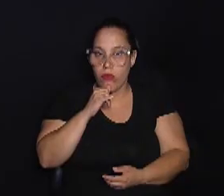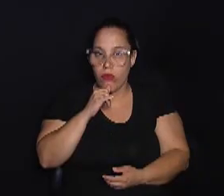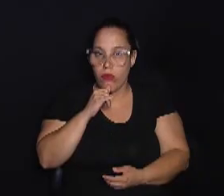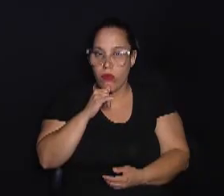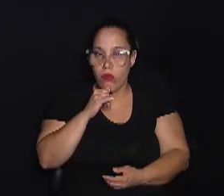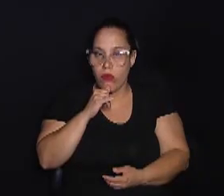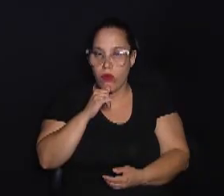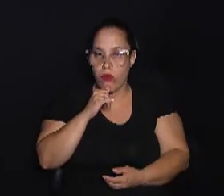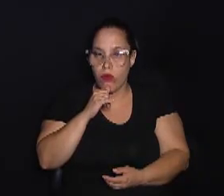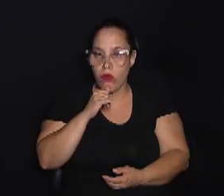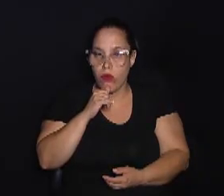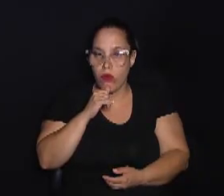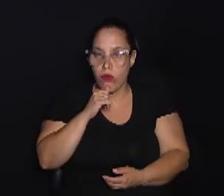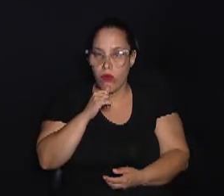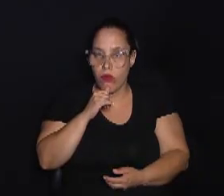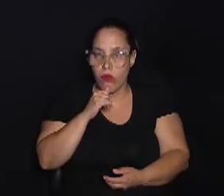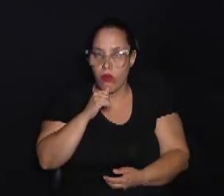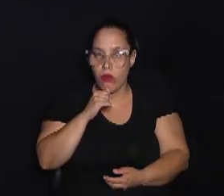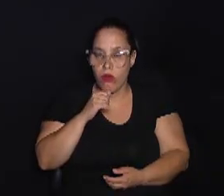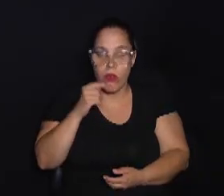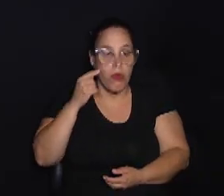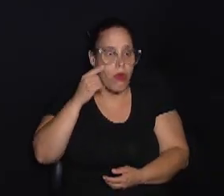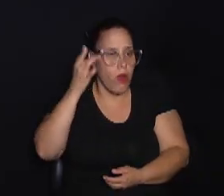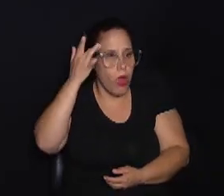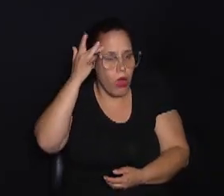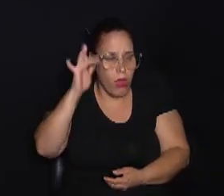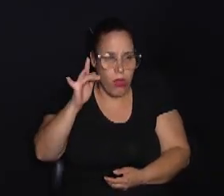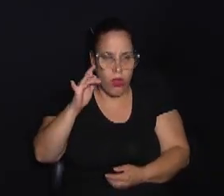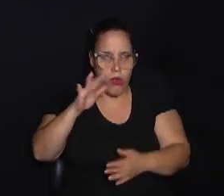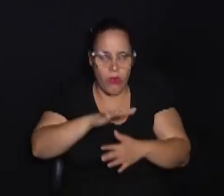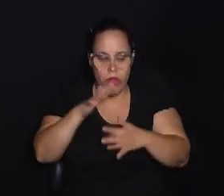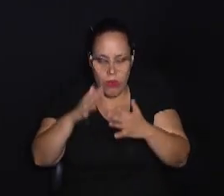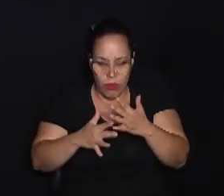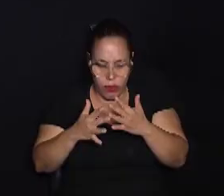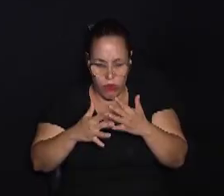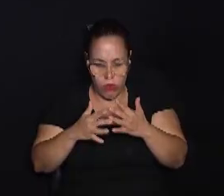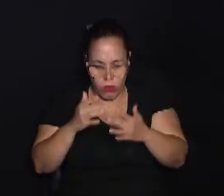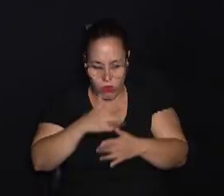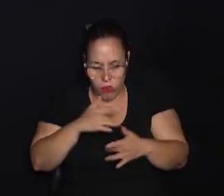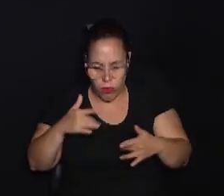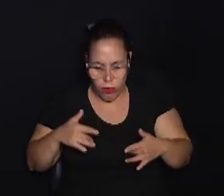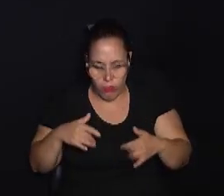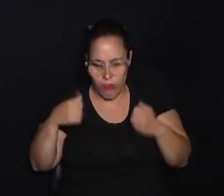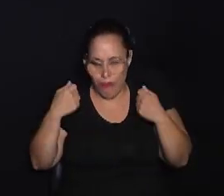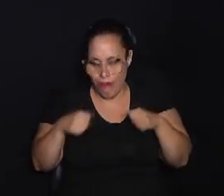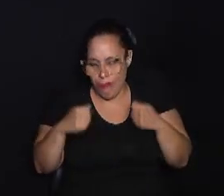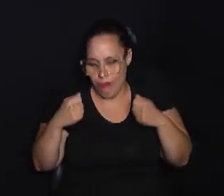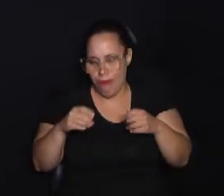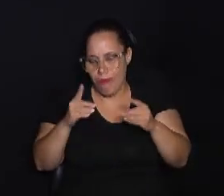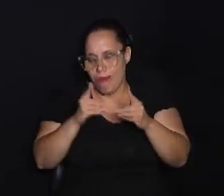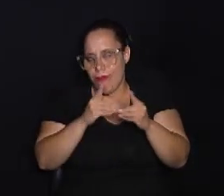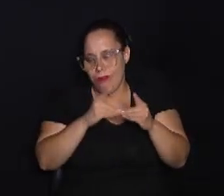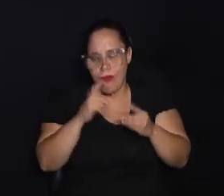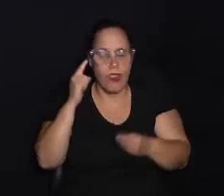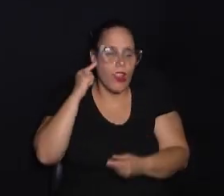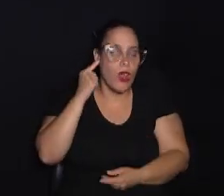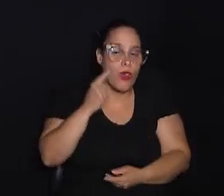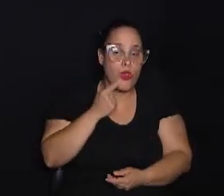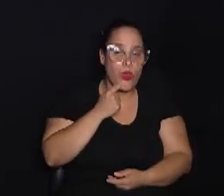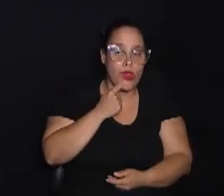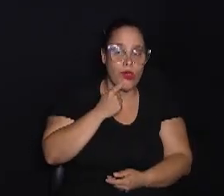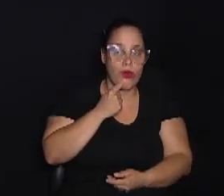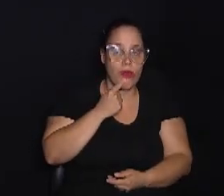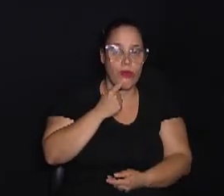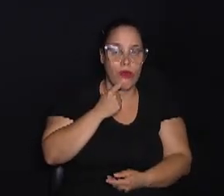vezes os profissionais da saúde não conseguem falar em libras com uma pessoa que ele precisa atender, que é surda, né? E